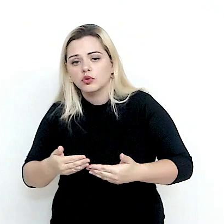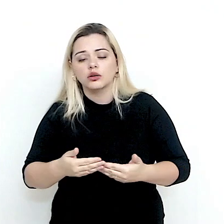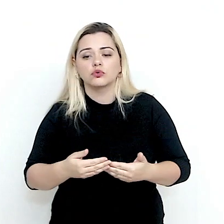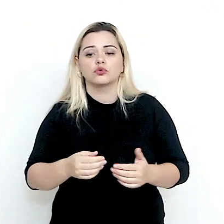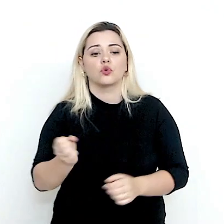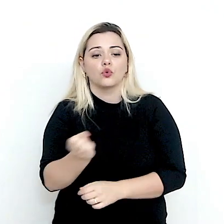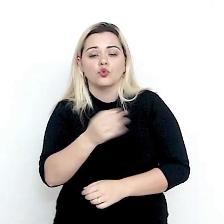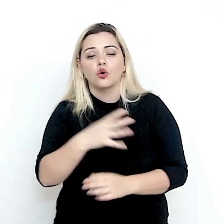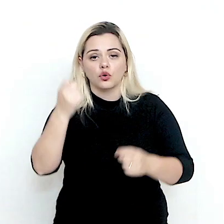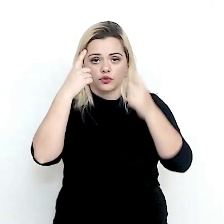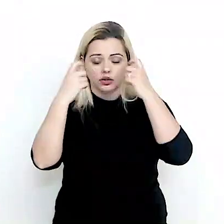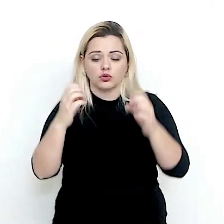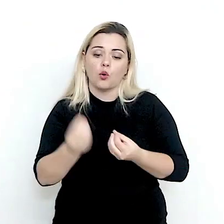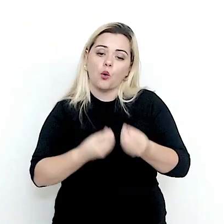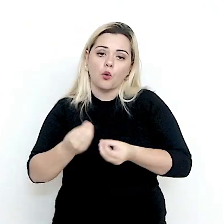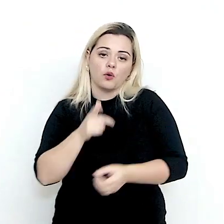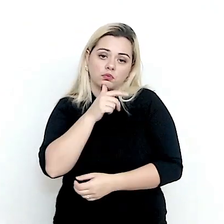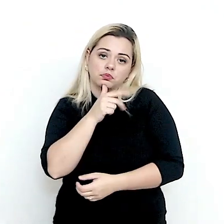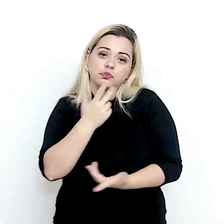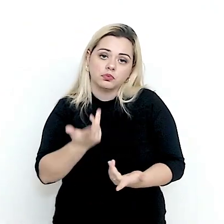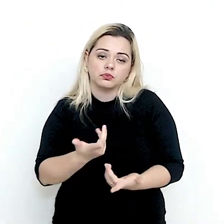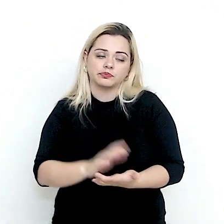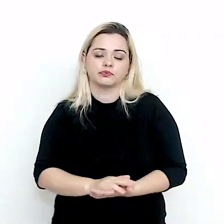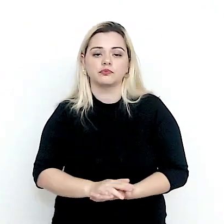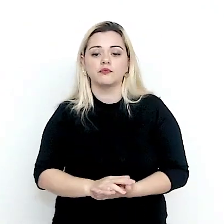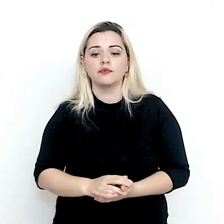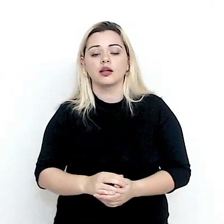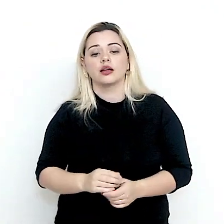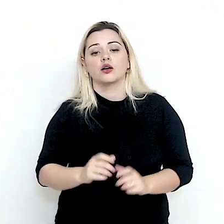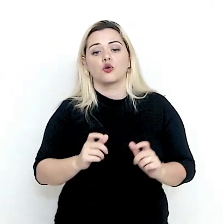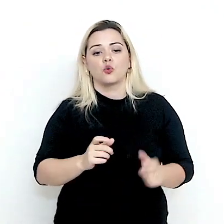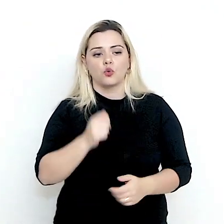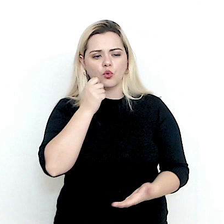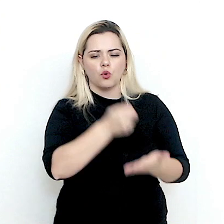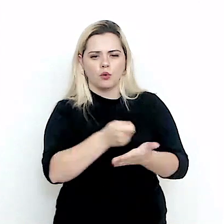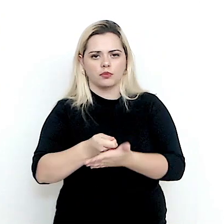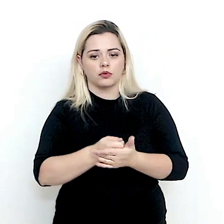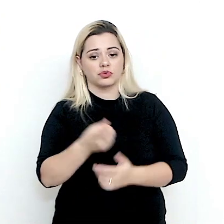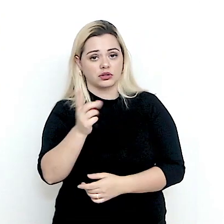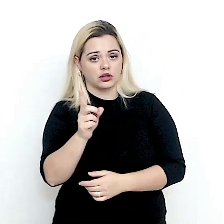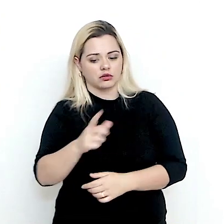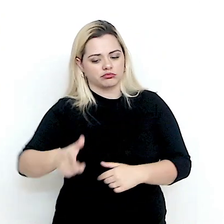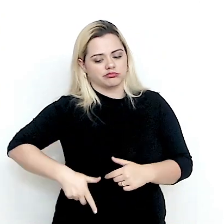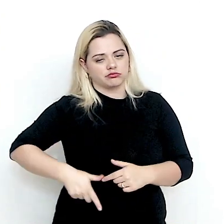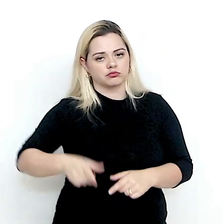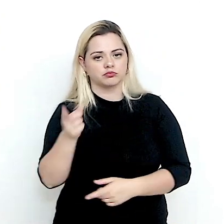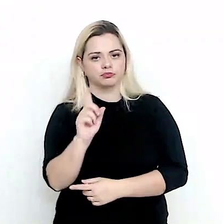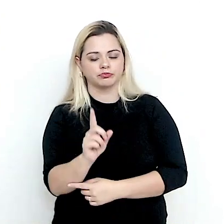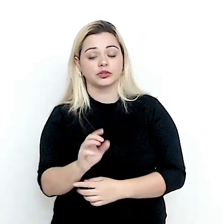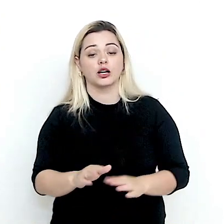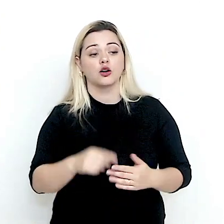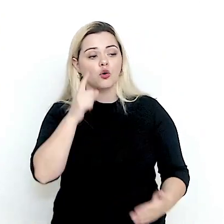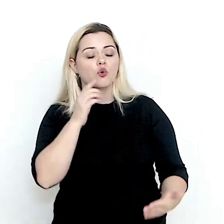energia, como o hidrogênio, frisando o compromisso do grupo com a não proliferação de armas nucleares.